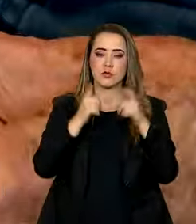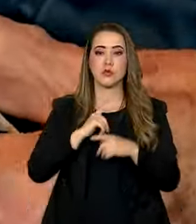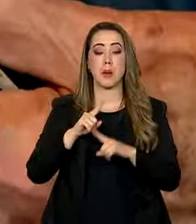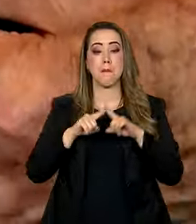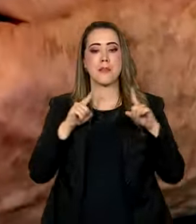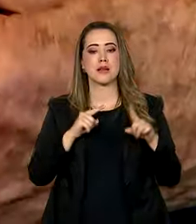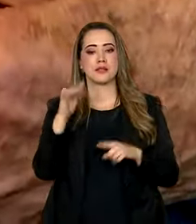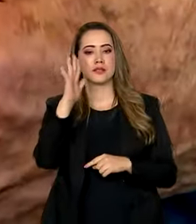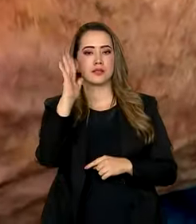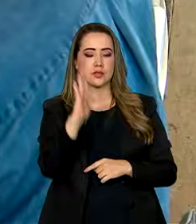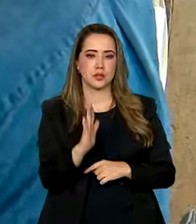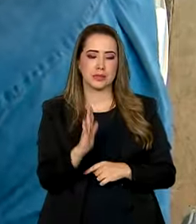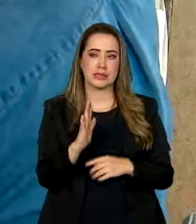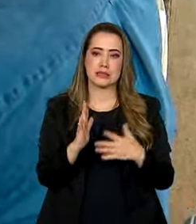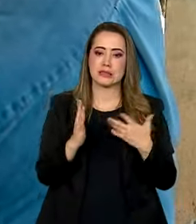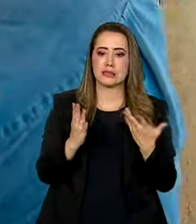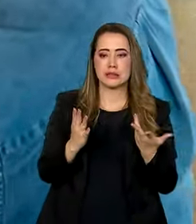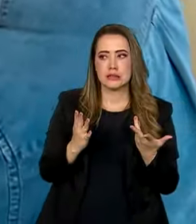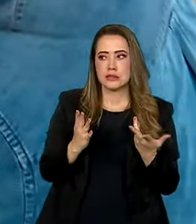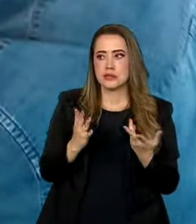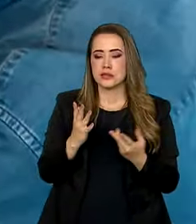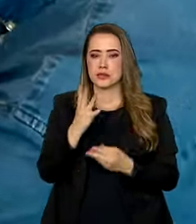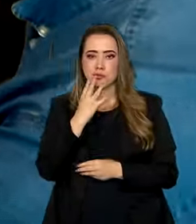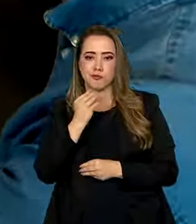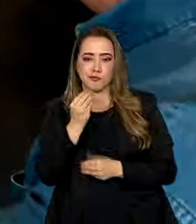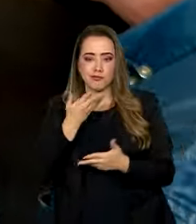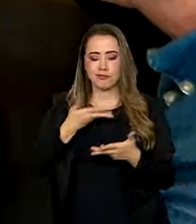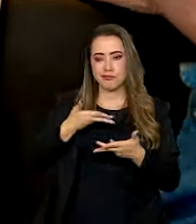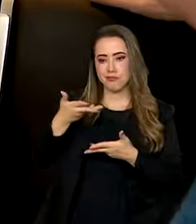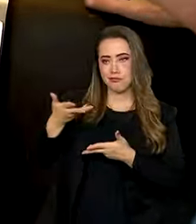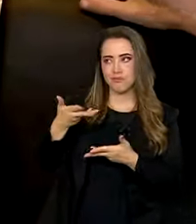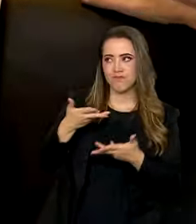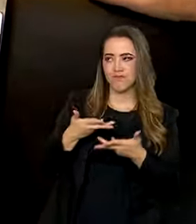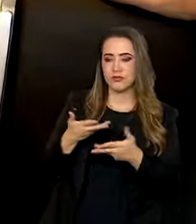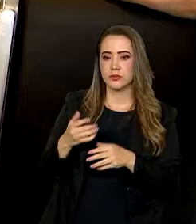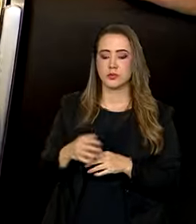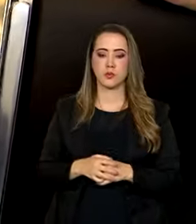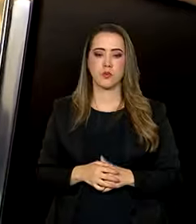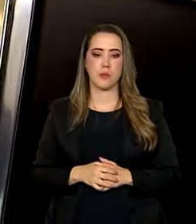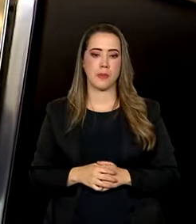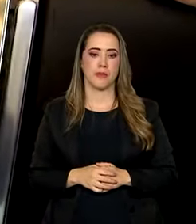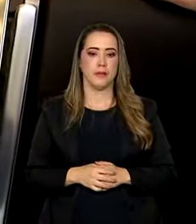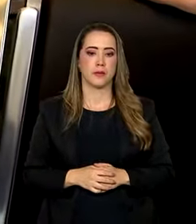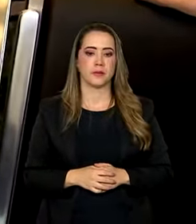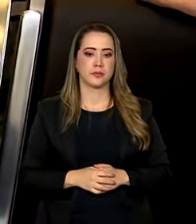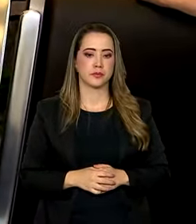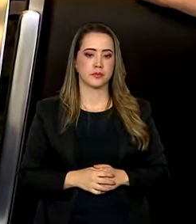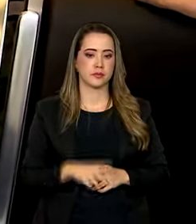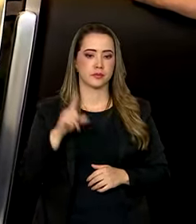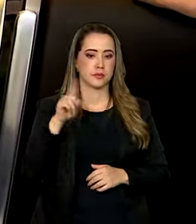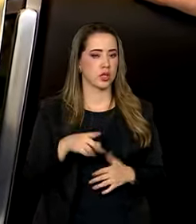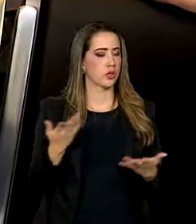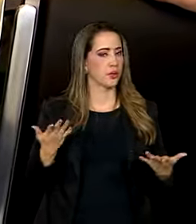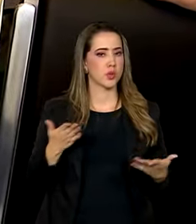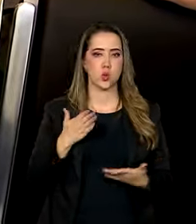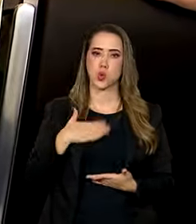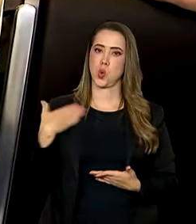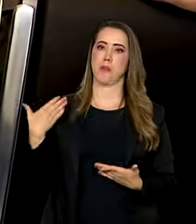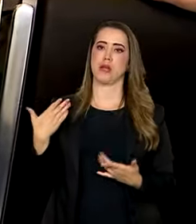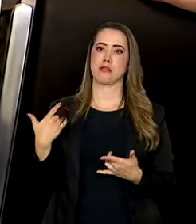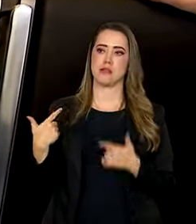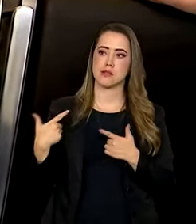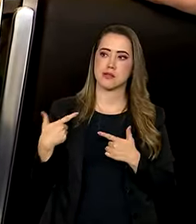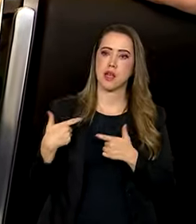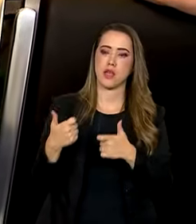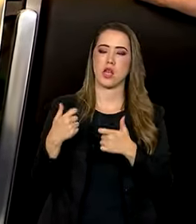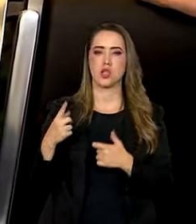Brasil, Israel. Foi como se fala, uma coisa assim inesperada.